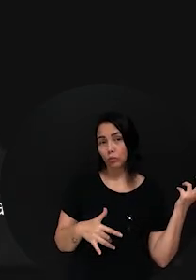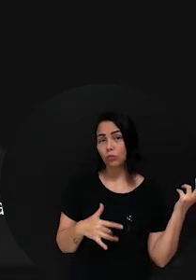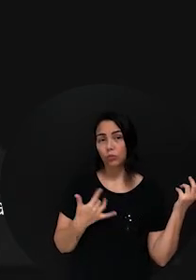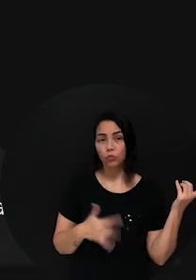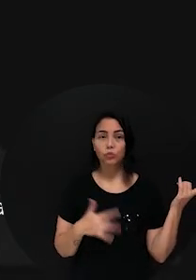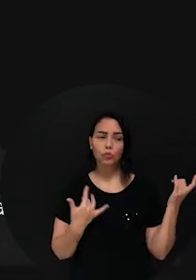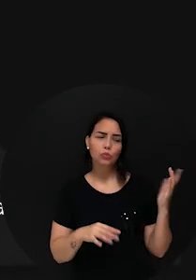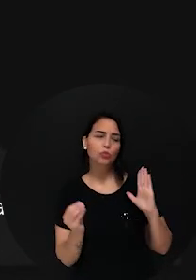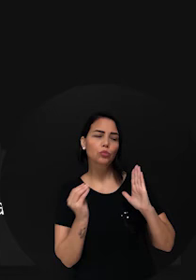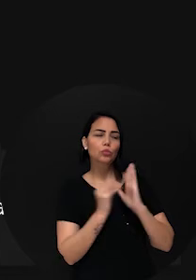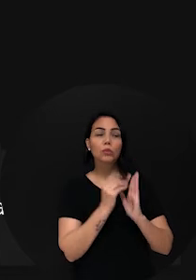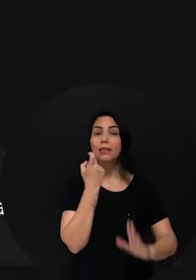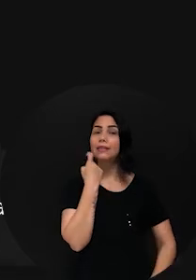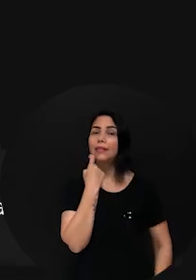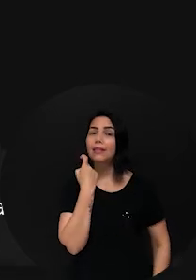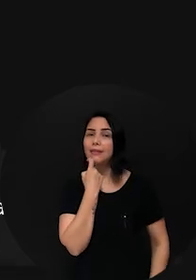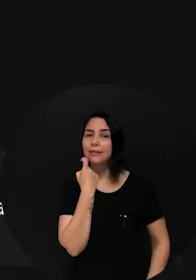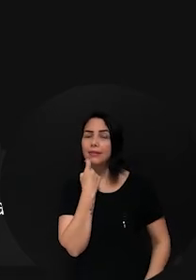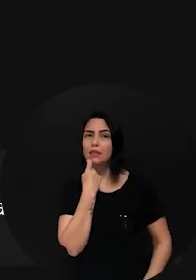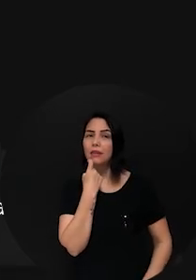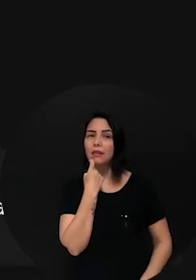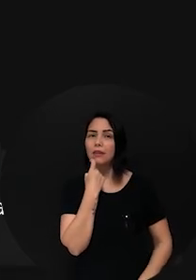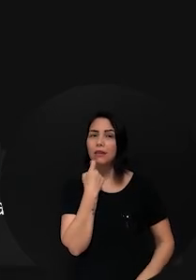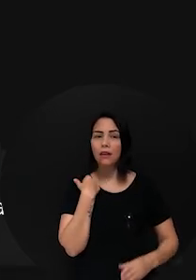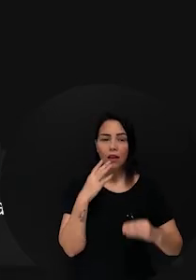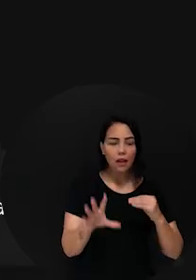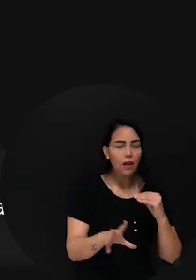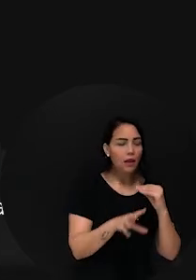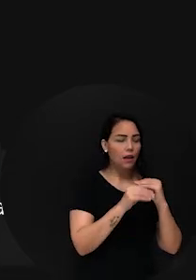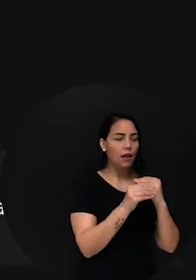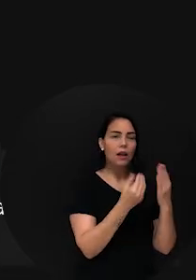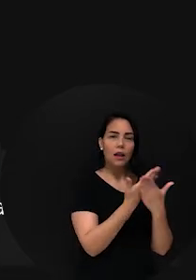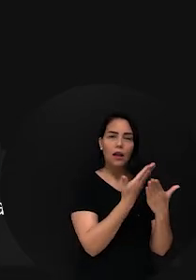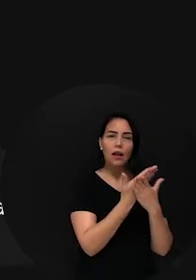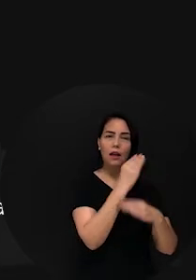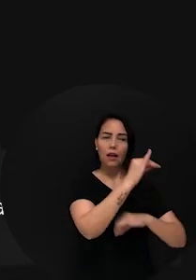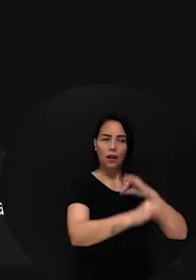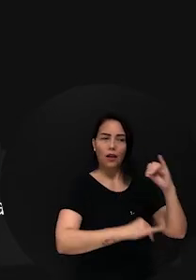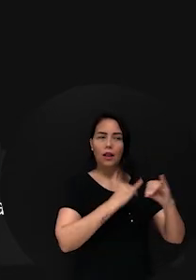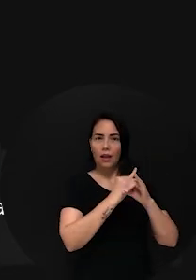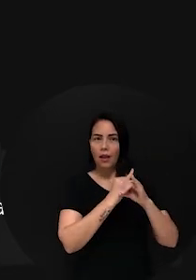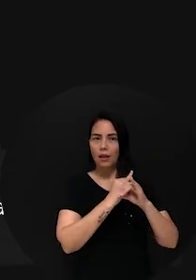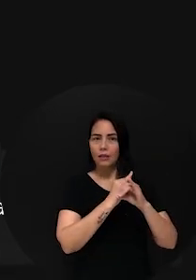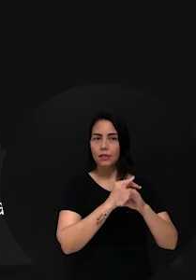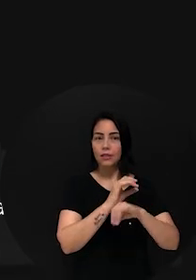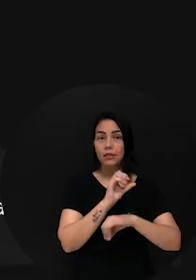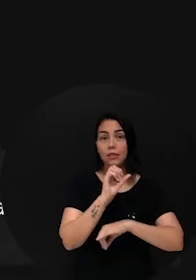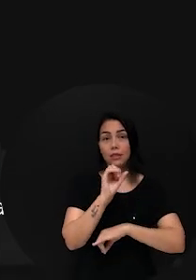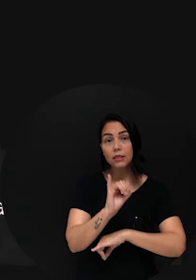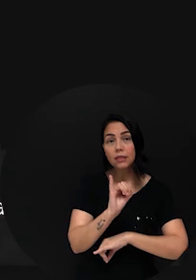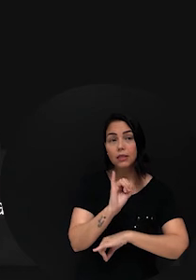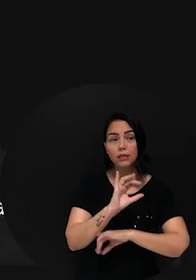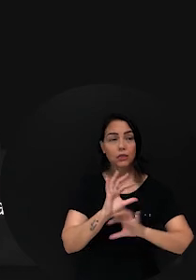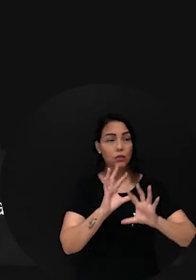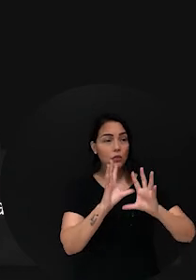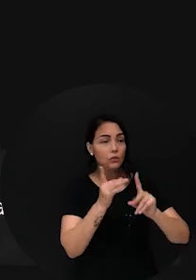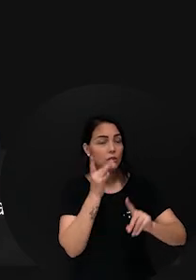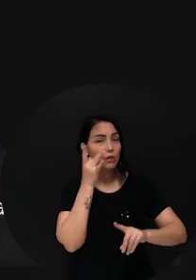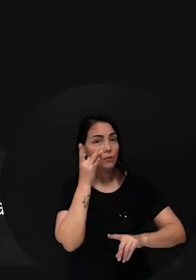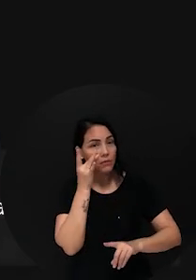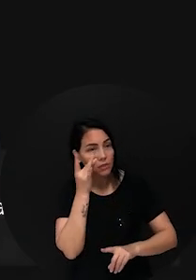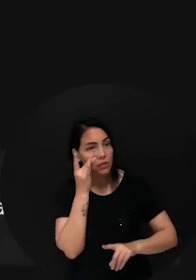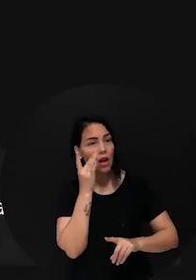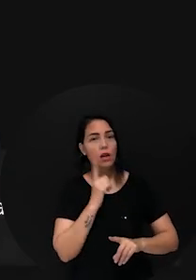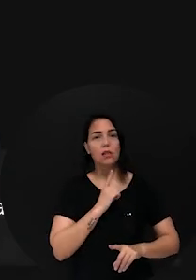na sexta-feira e vou ter as aulas complementares online. Então, se fossem todas as aulas presenciais, eu teria, então,